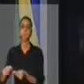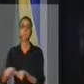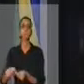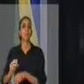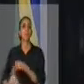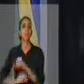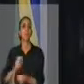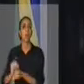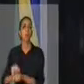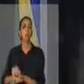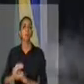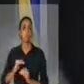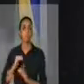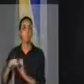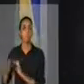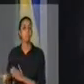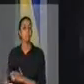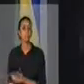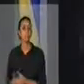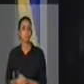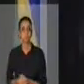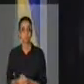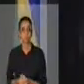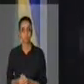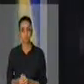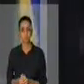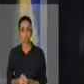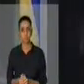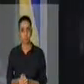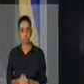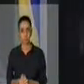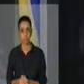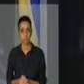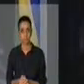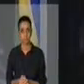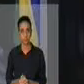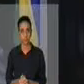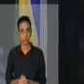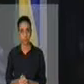adequado, que, aliás, no momento é feito mais